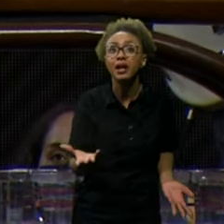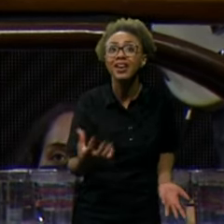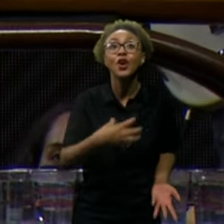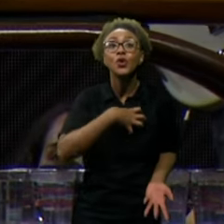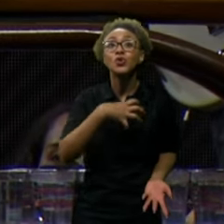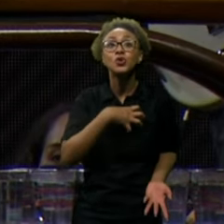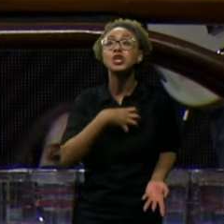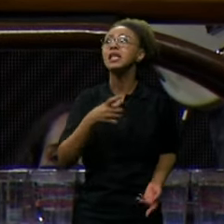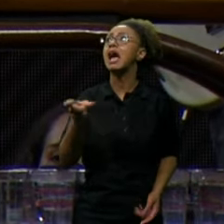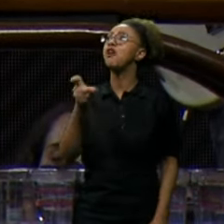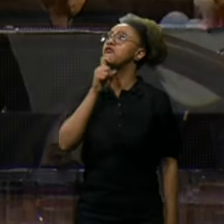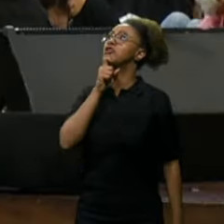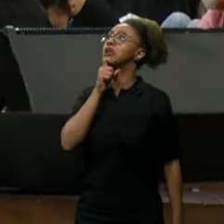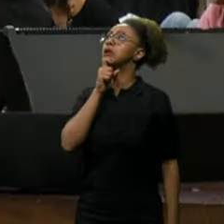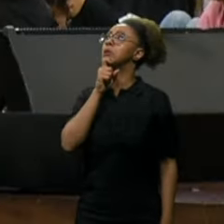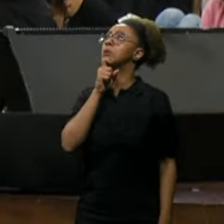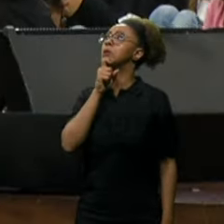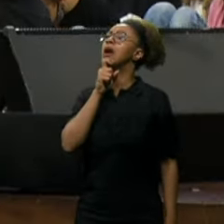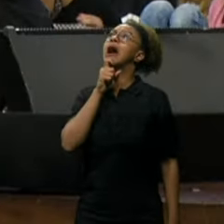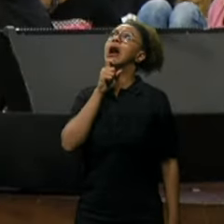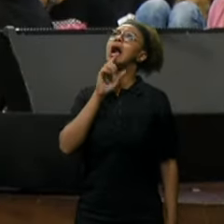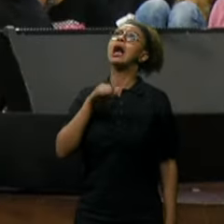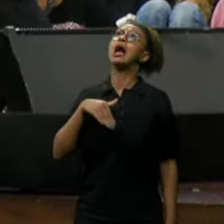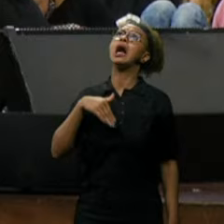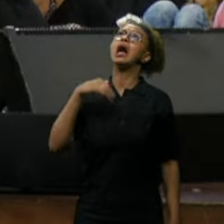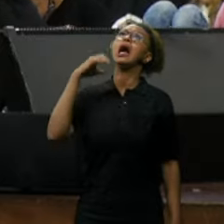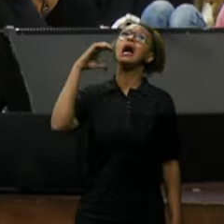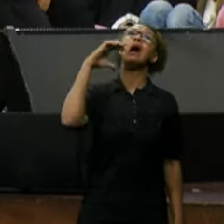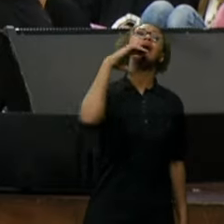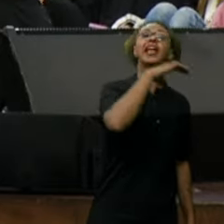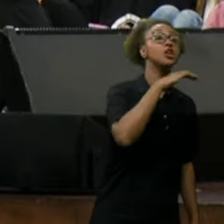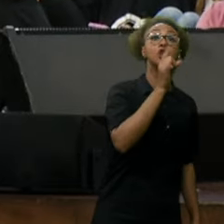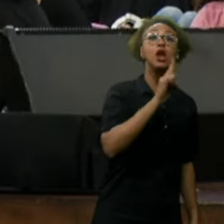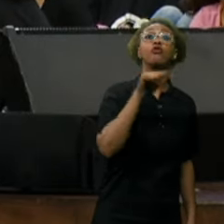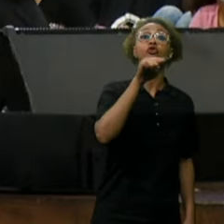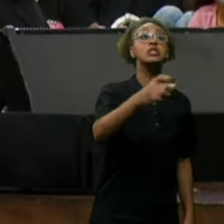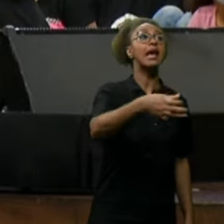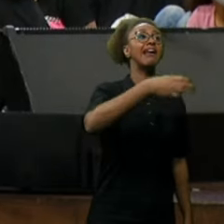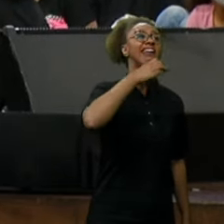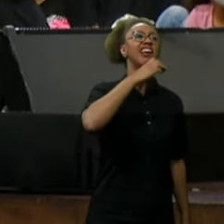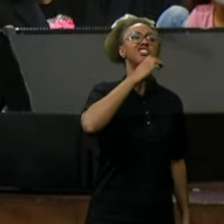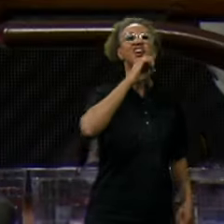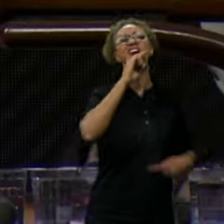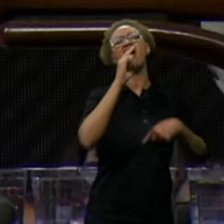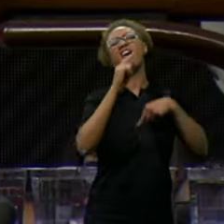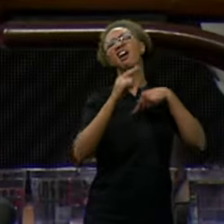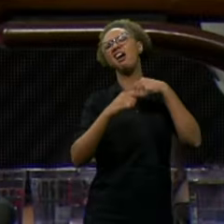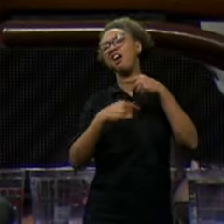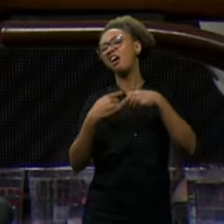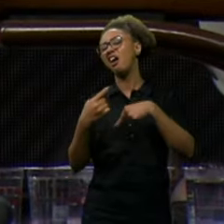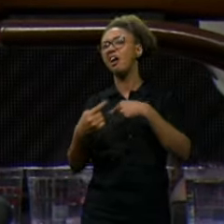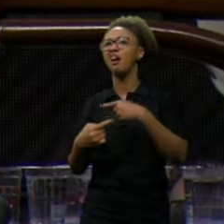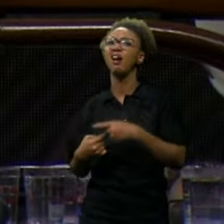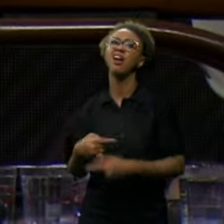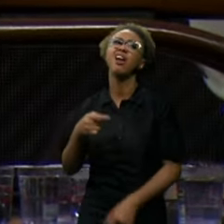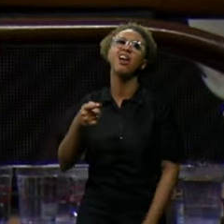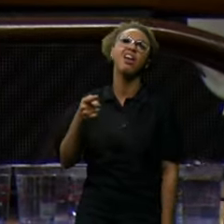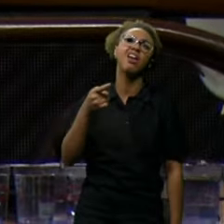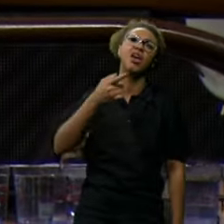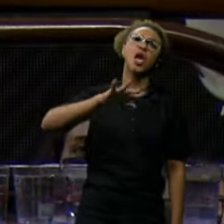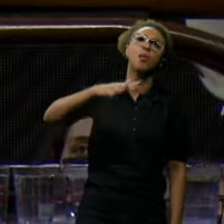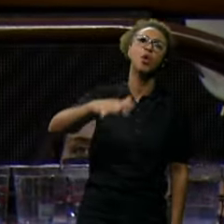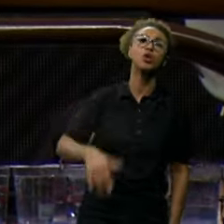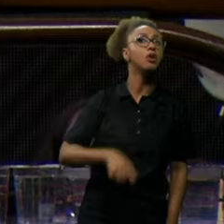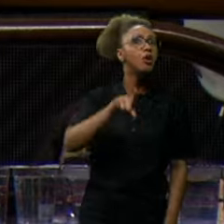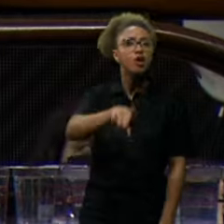esquentando ele é o quente esfriando vaza desta solidão sai